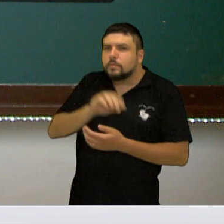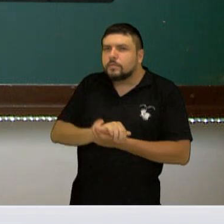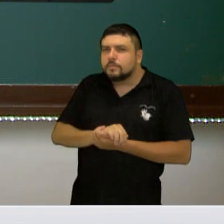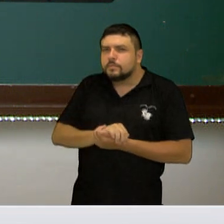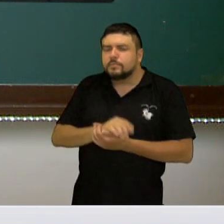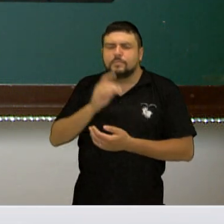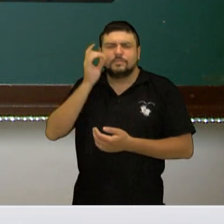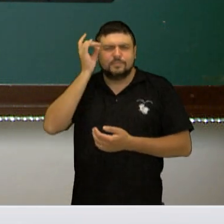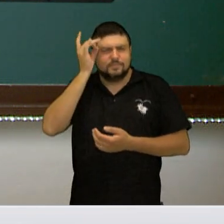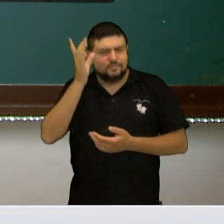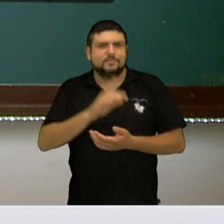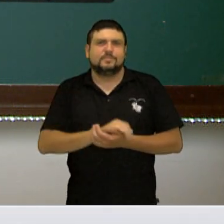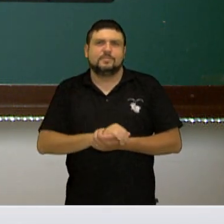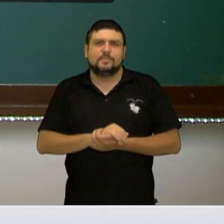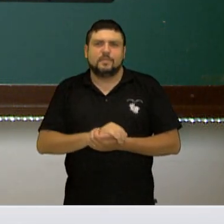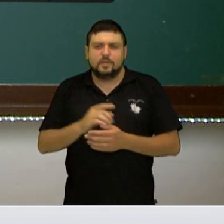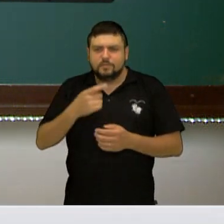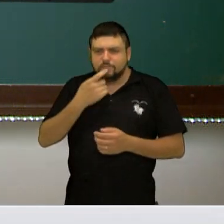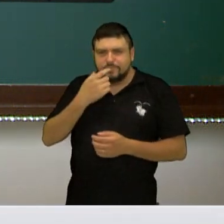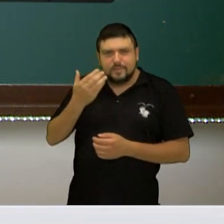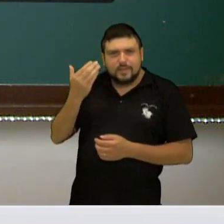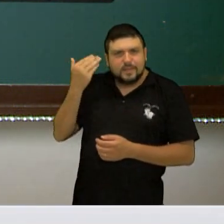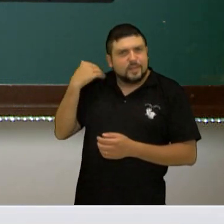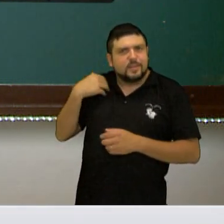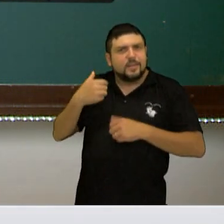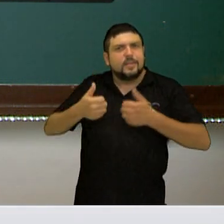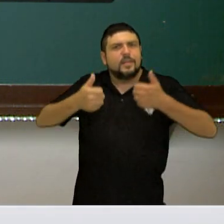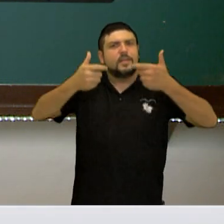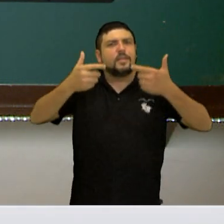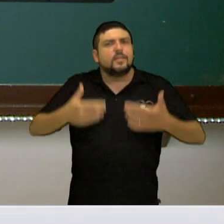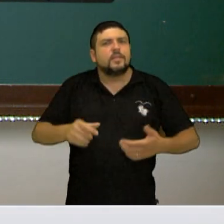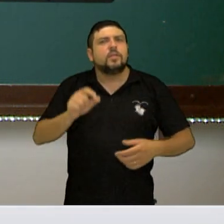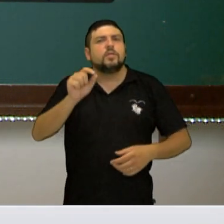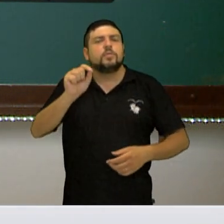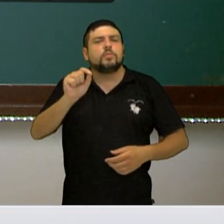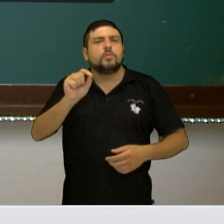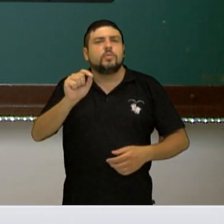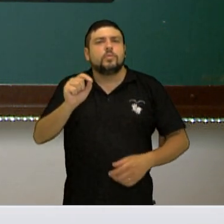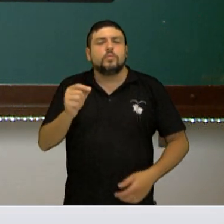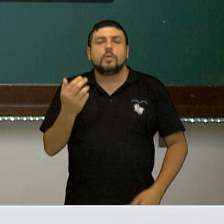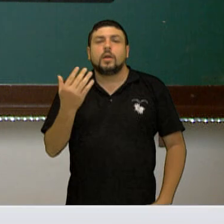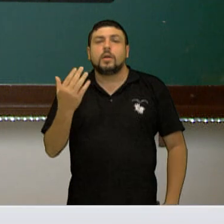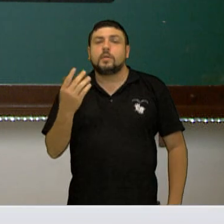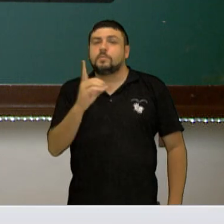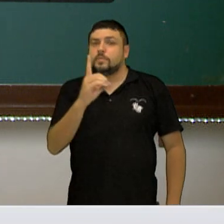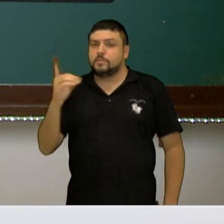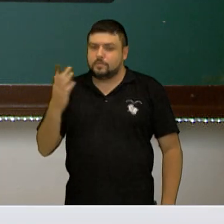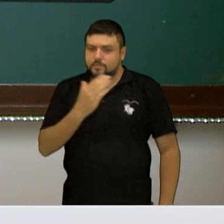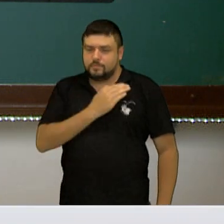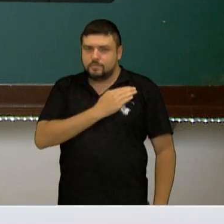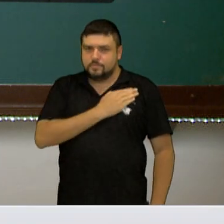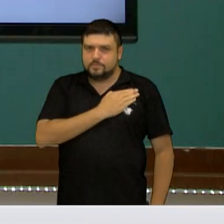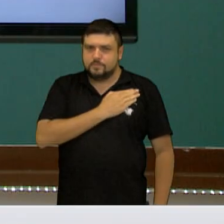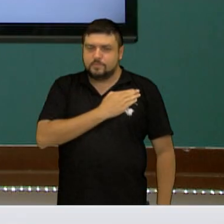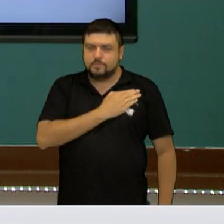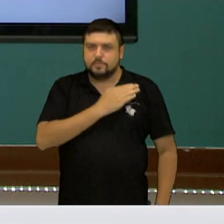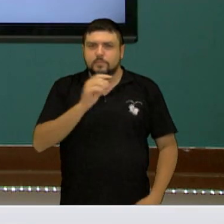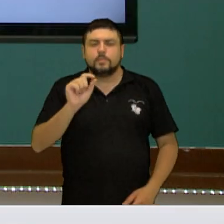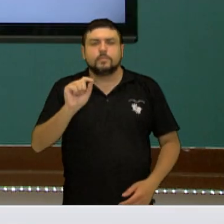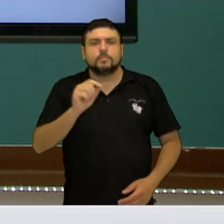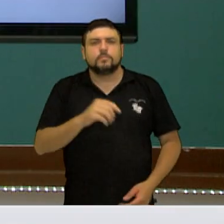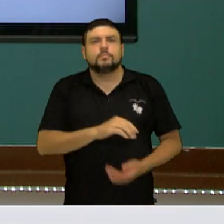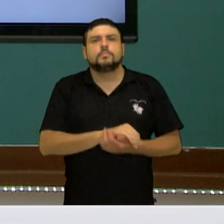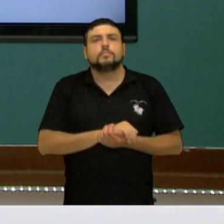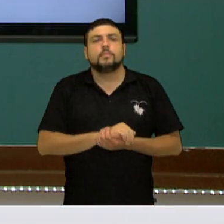Aí, isso ficou fácil, né? A gente acabou de conversar sobre o cumprimento com a mão no coração, ok? De qual é? Do